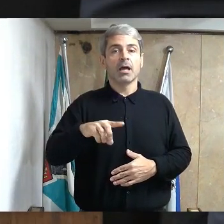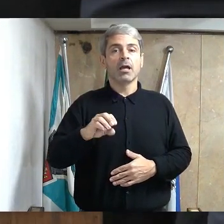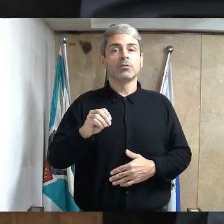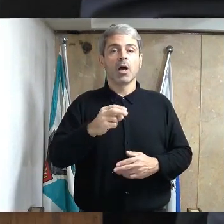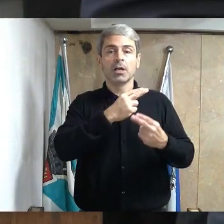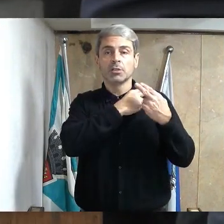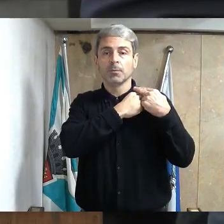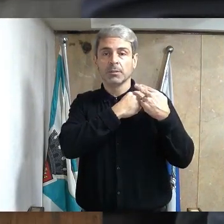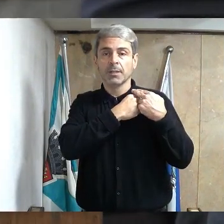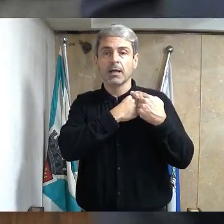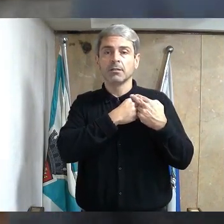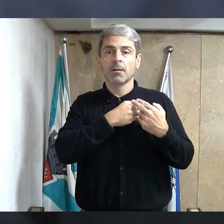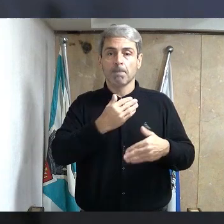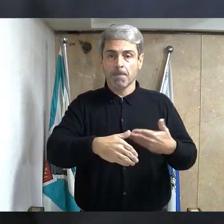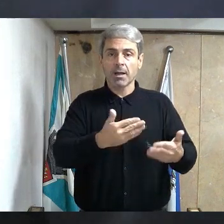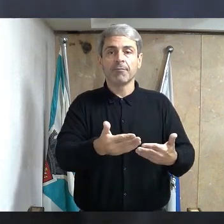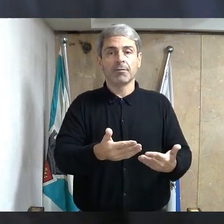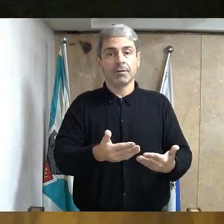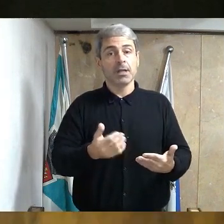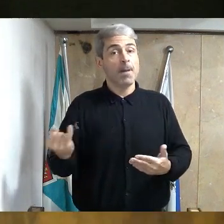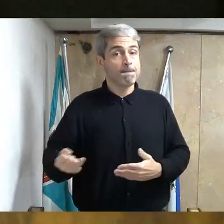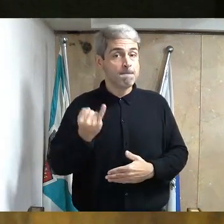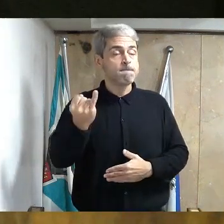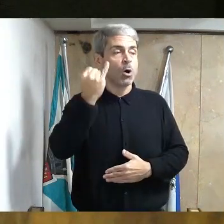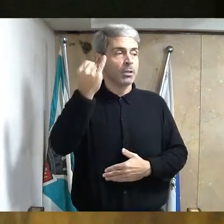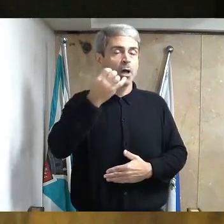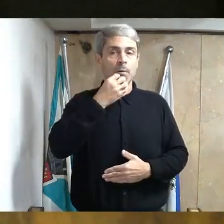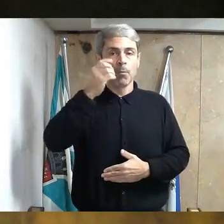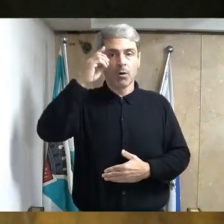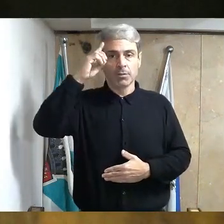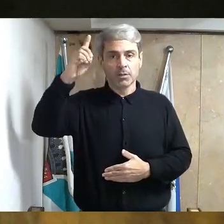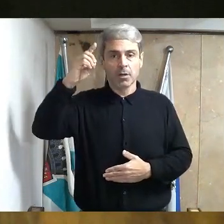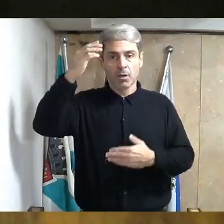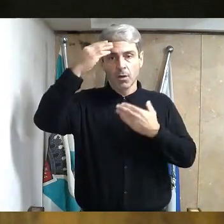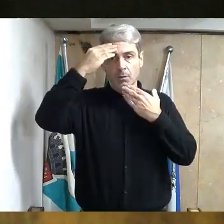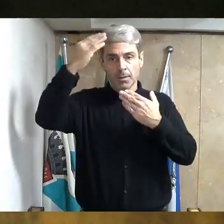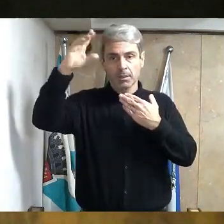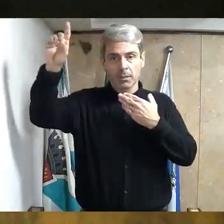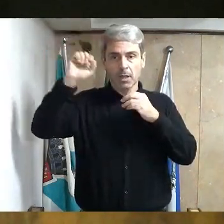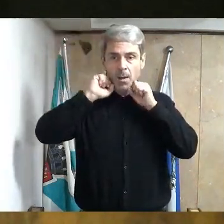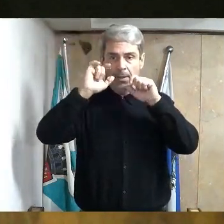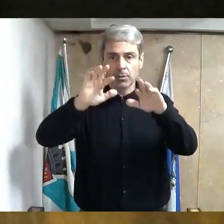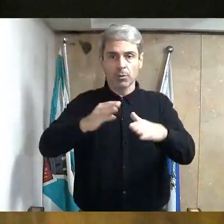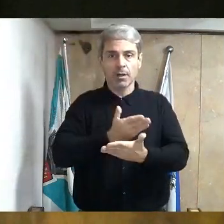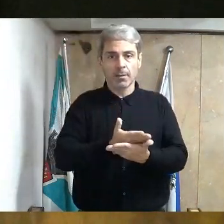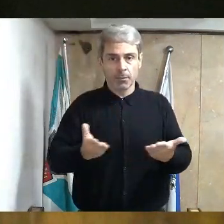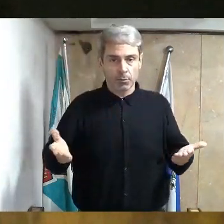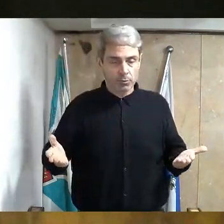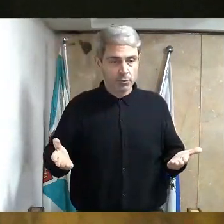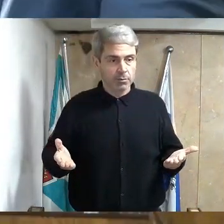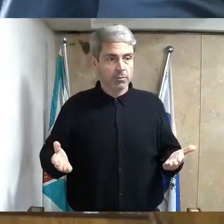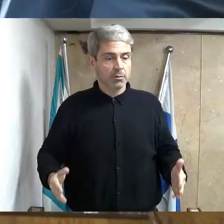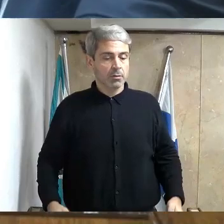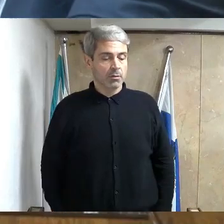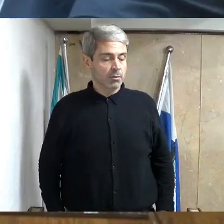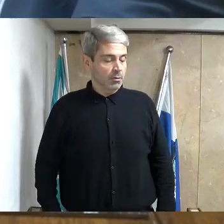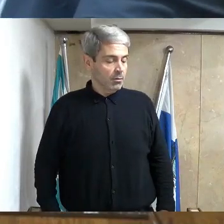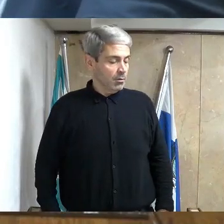Muito obrigado, excelência. Valeu, Marquinhos. Gente, bom dia. Obrigado. Que Deus abençoe a todos.